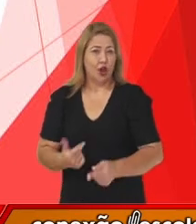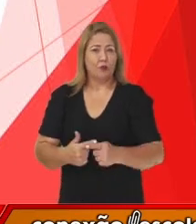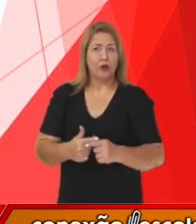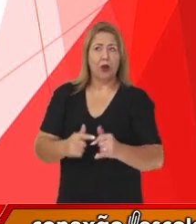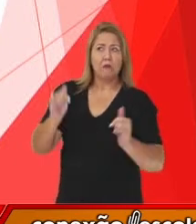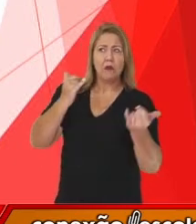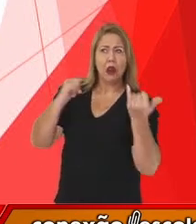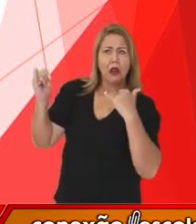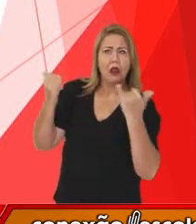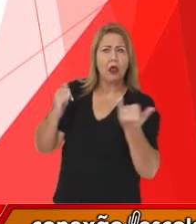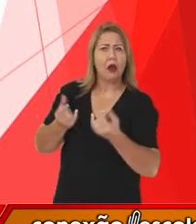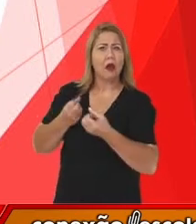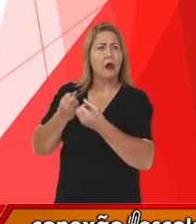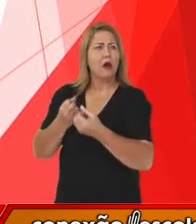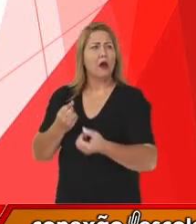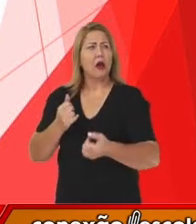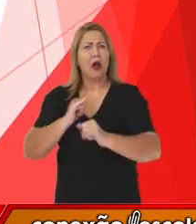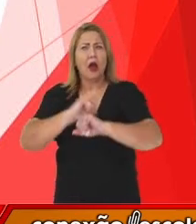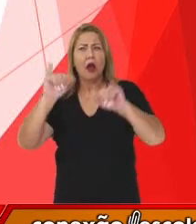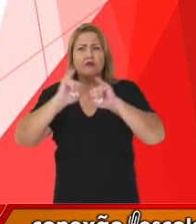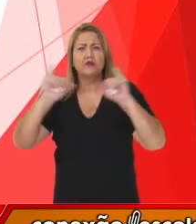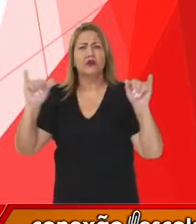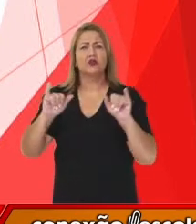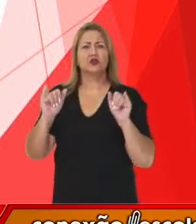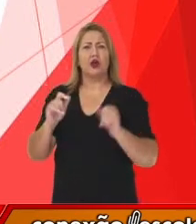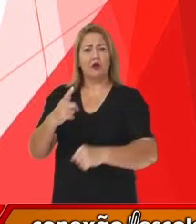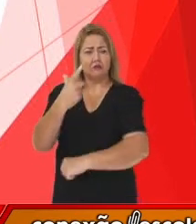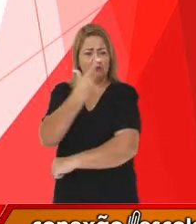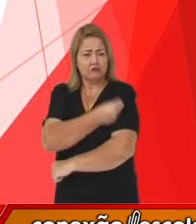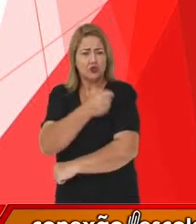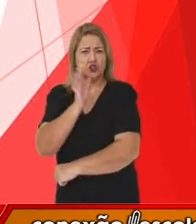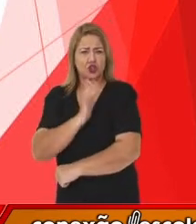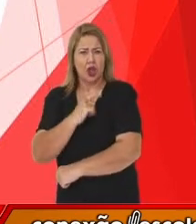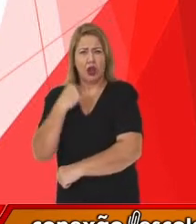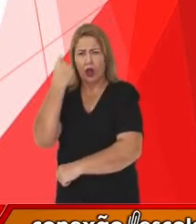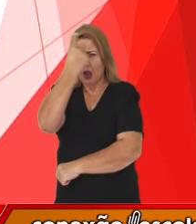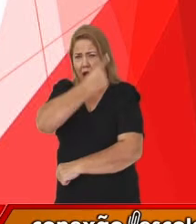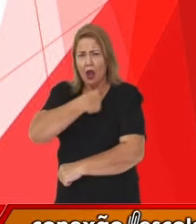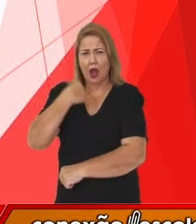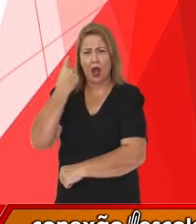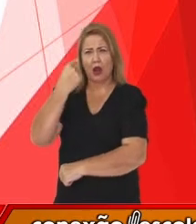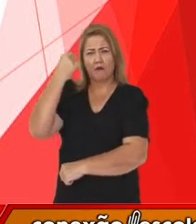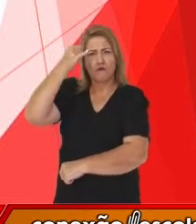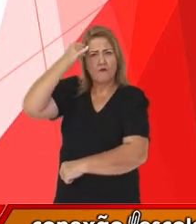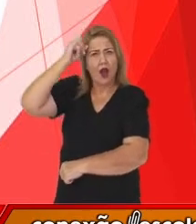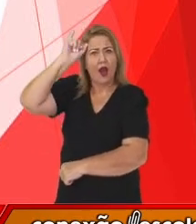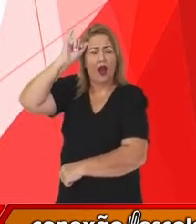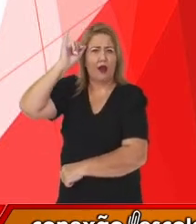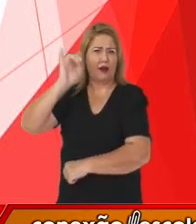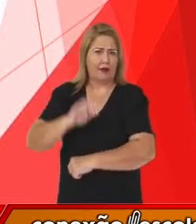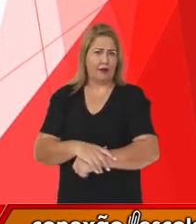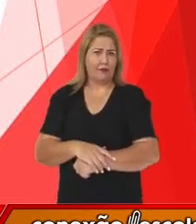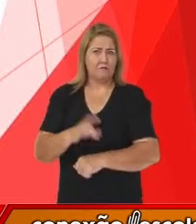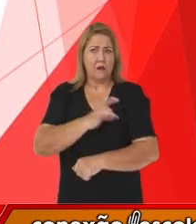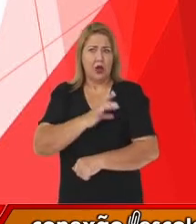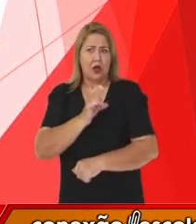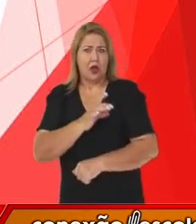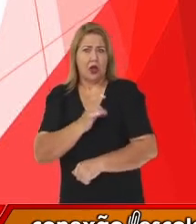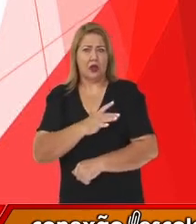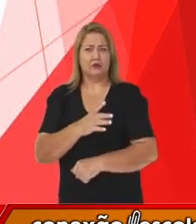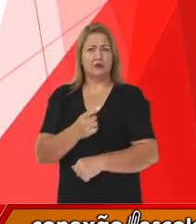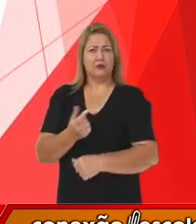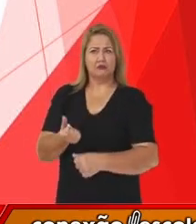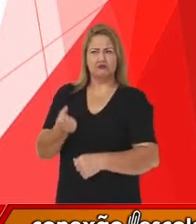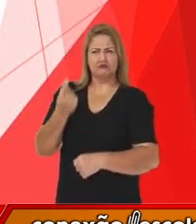boatos, como, por exemplo, que a pessoa vacinada ficaria com feições de um bovino, e também as pessoas achavam esquisito